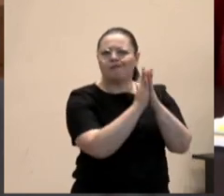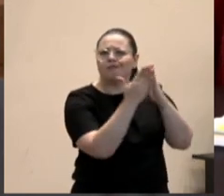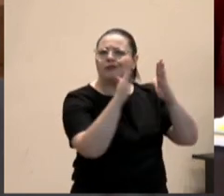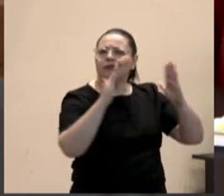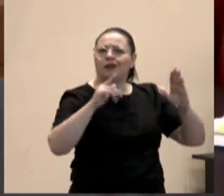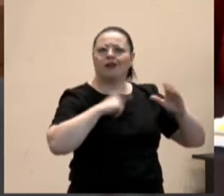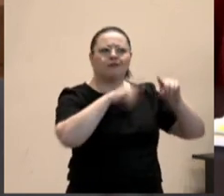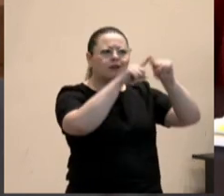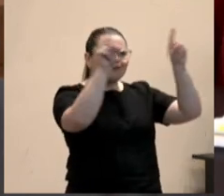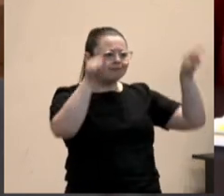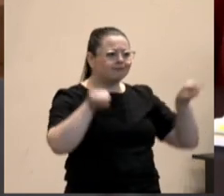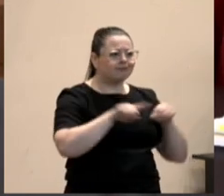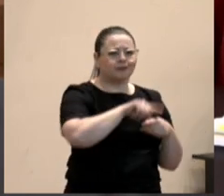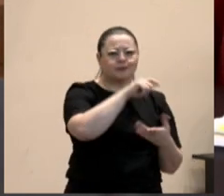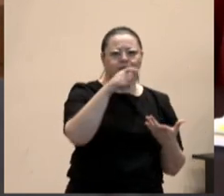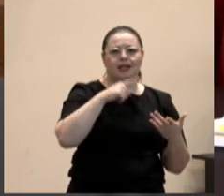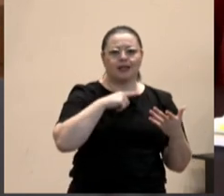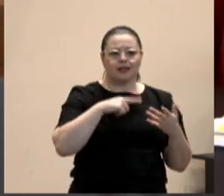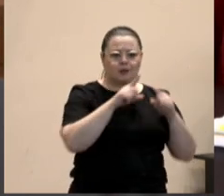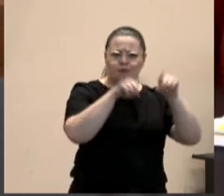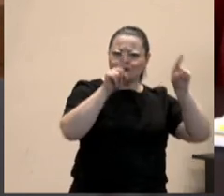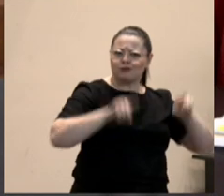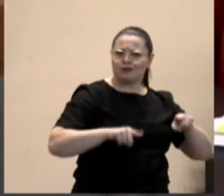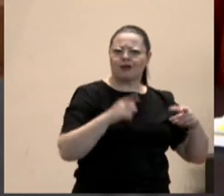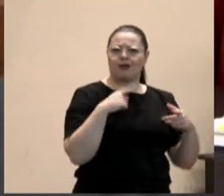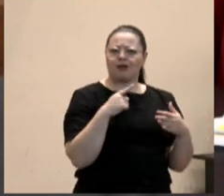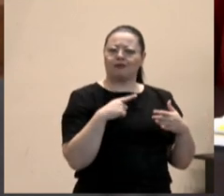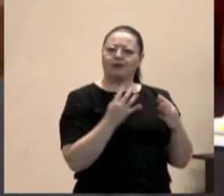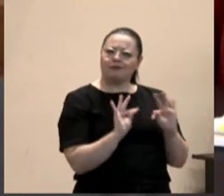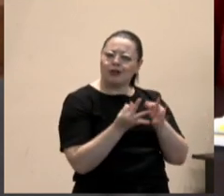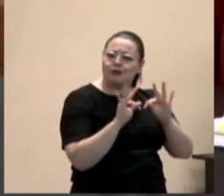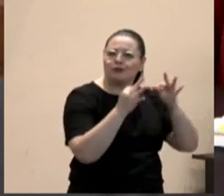de profissionais completos, tecnologia.